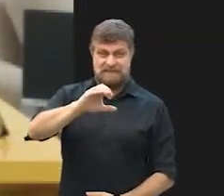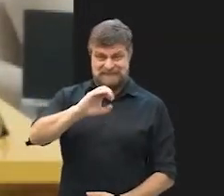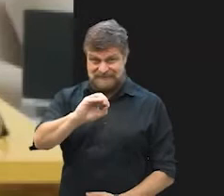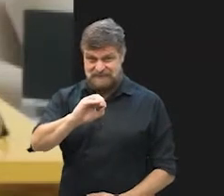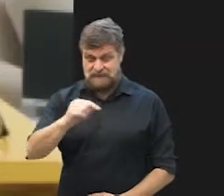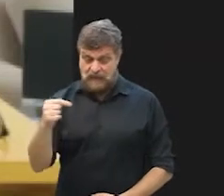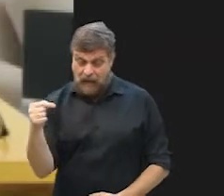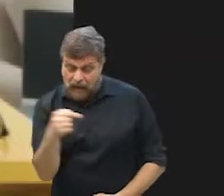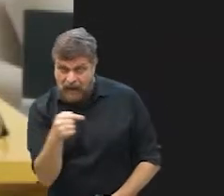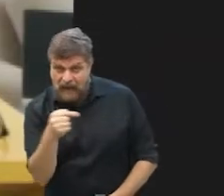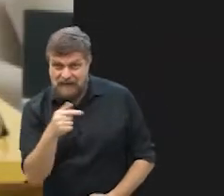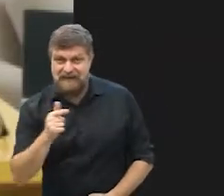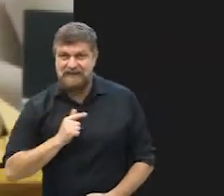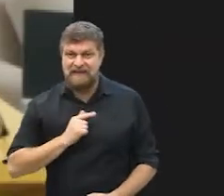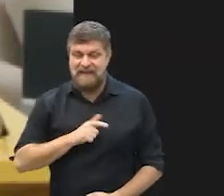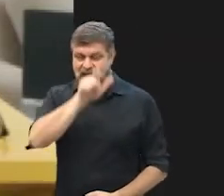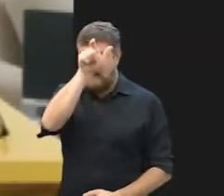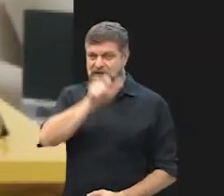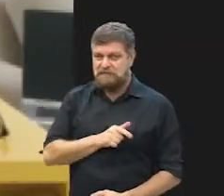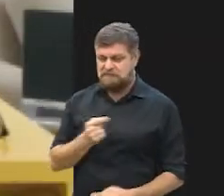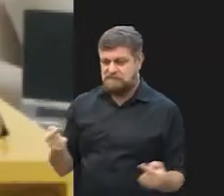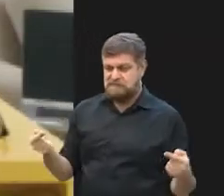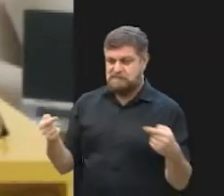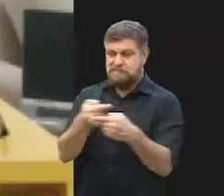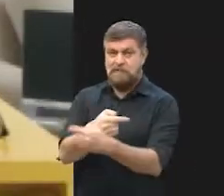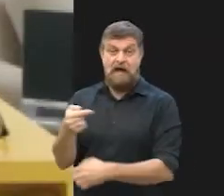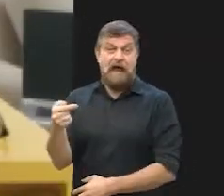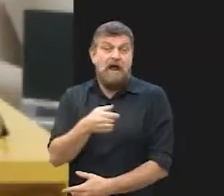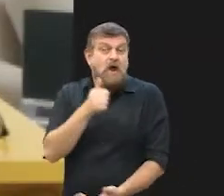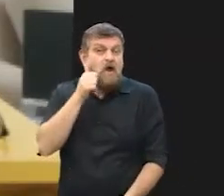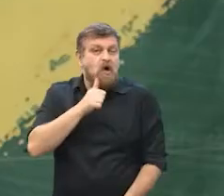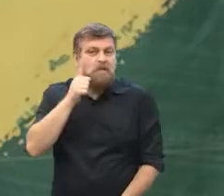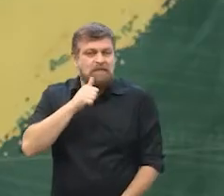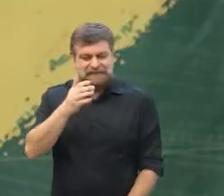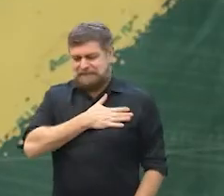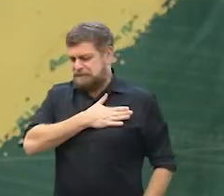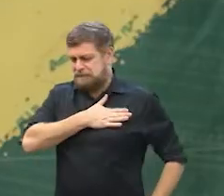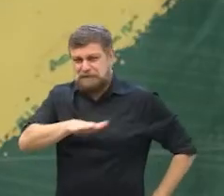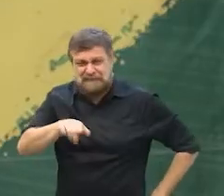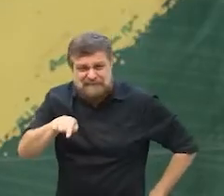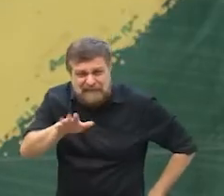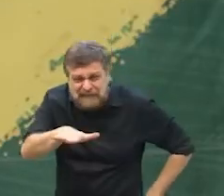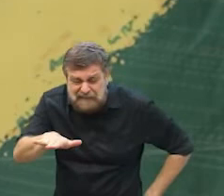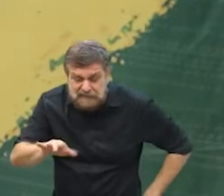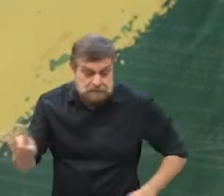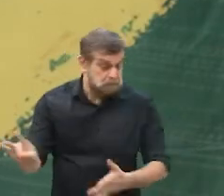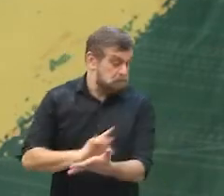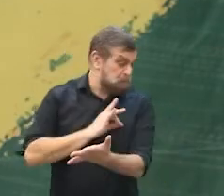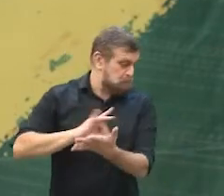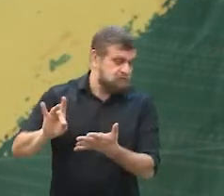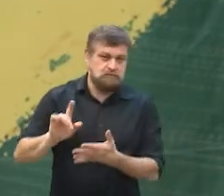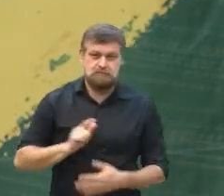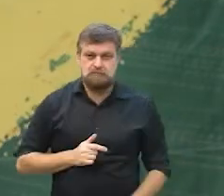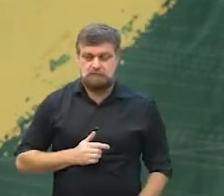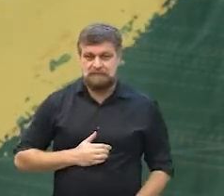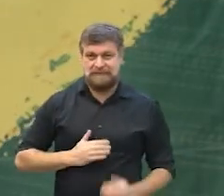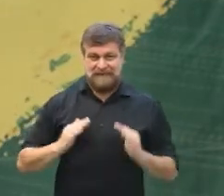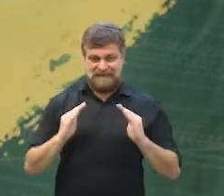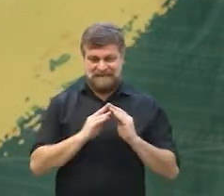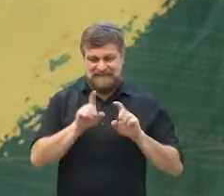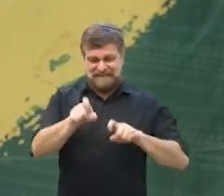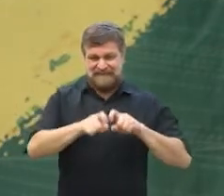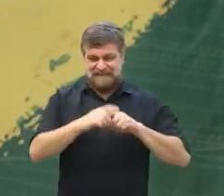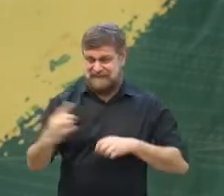é justamente ela que é a antagonista da história, porque ela é uma senhora que não gosta de crianças, não gosta que ninguém se aproxime de